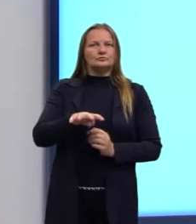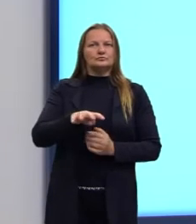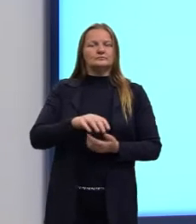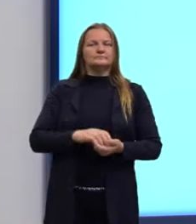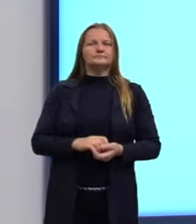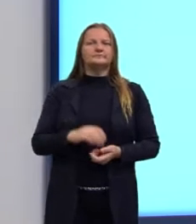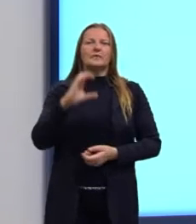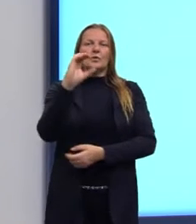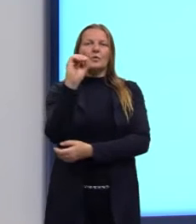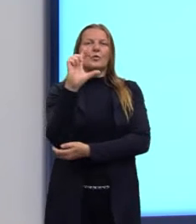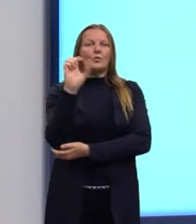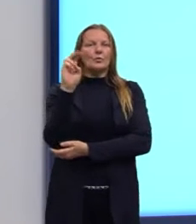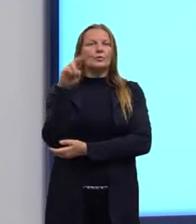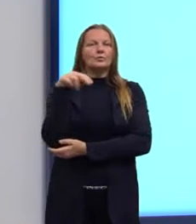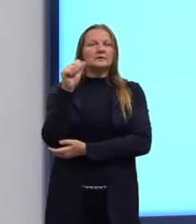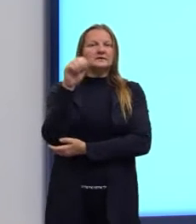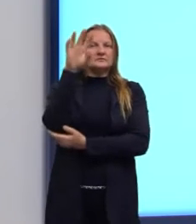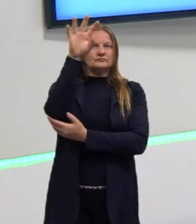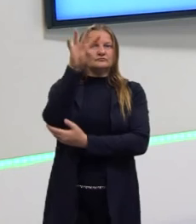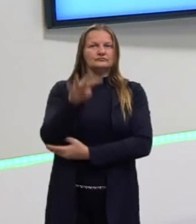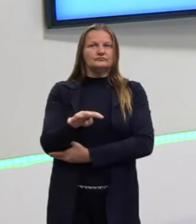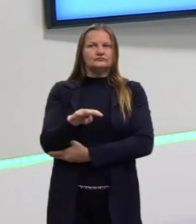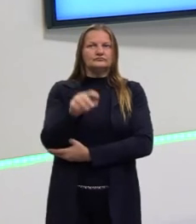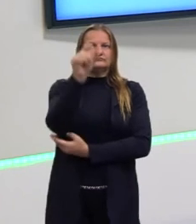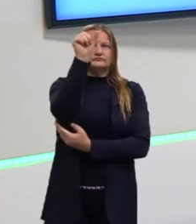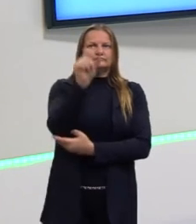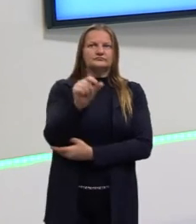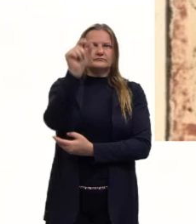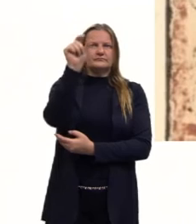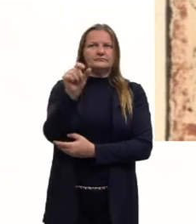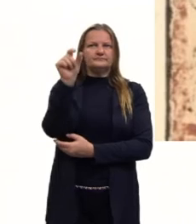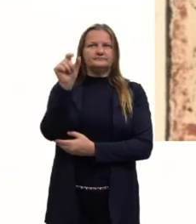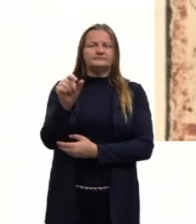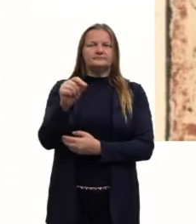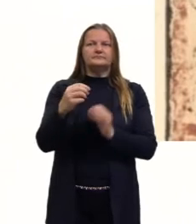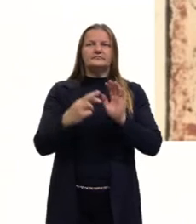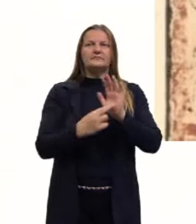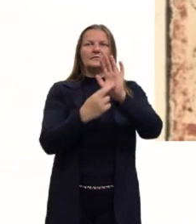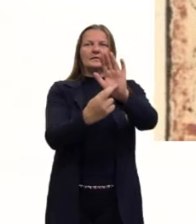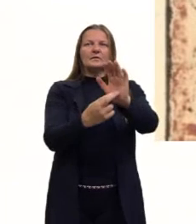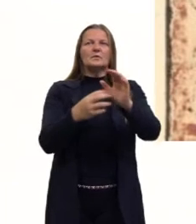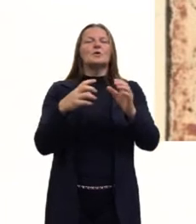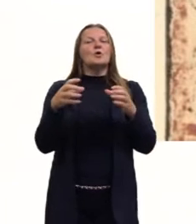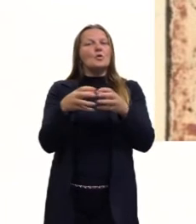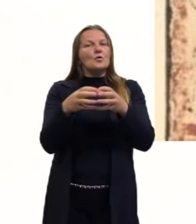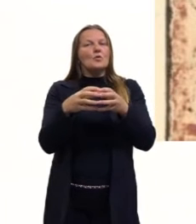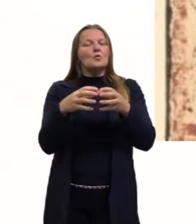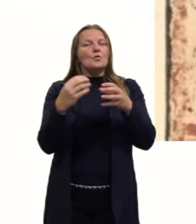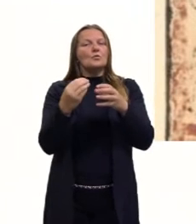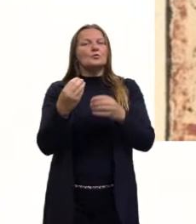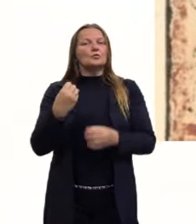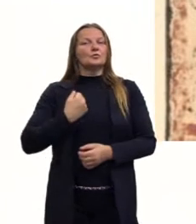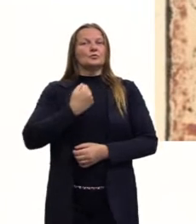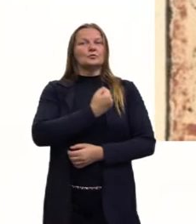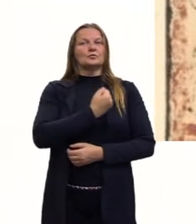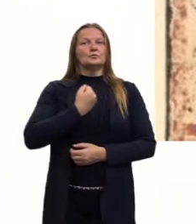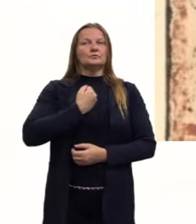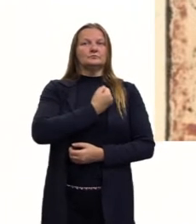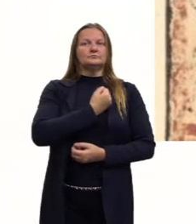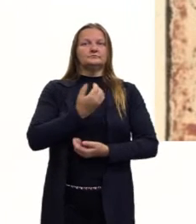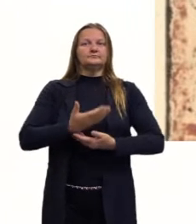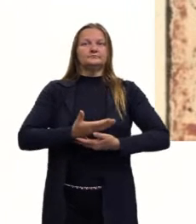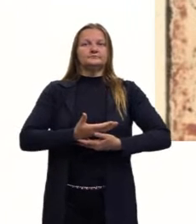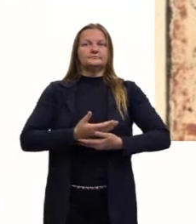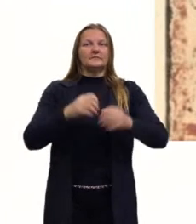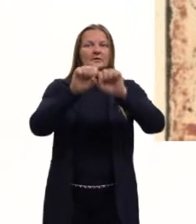esse símbolos que estão representados ali eles representam alguns números tá os números no